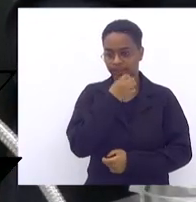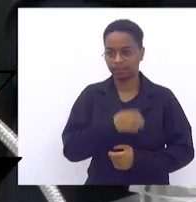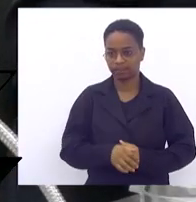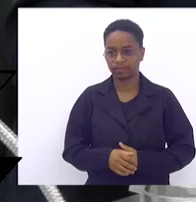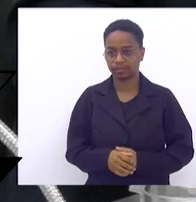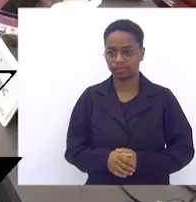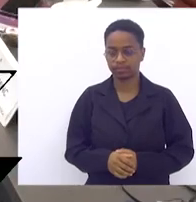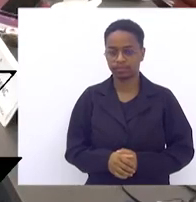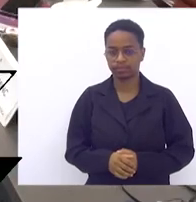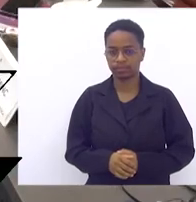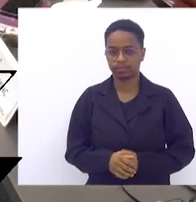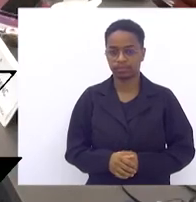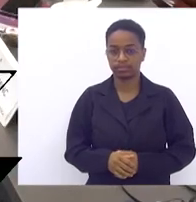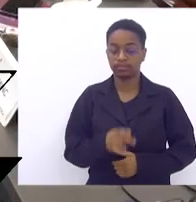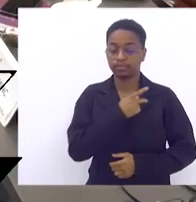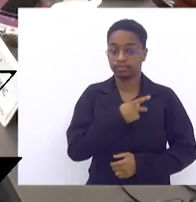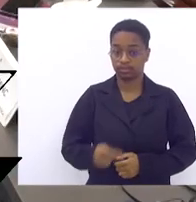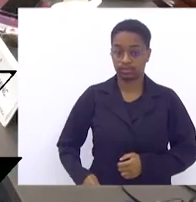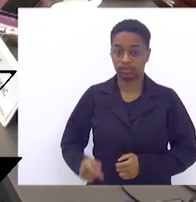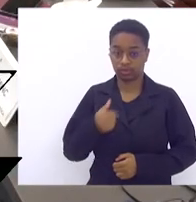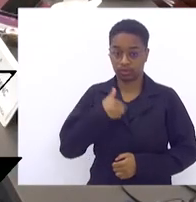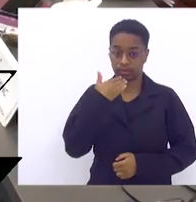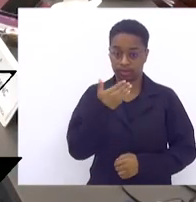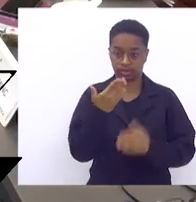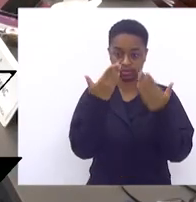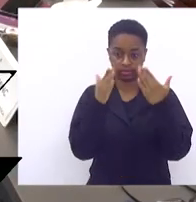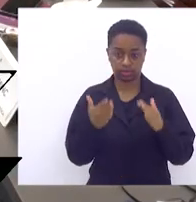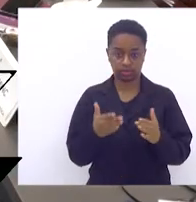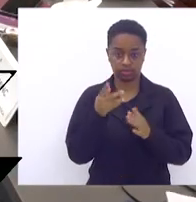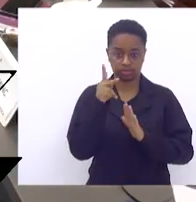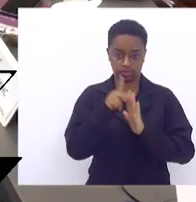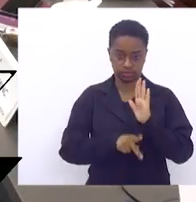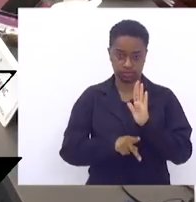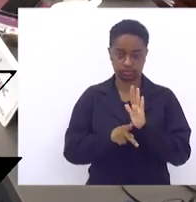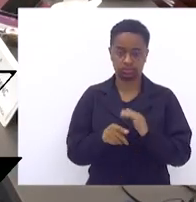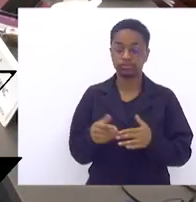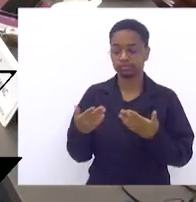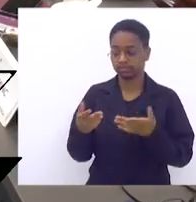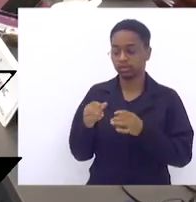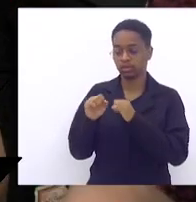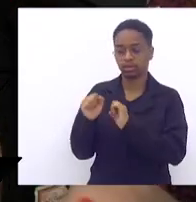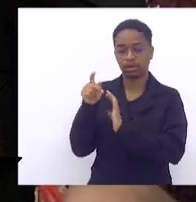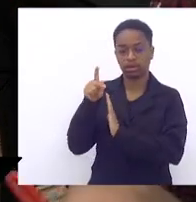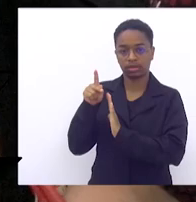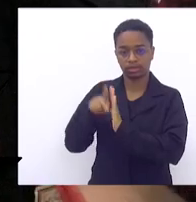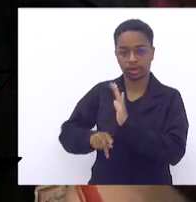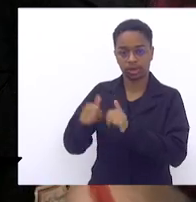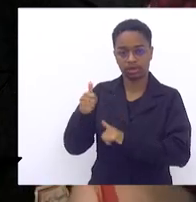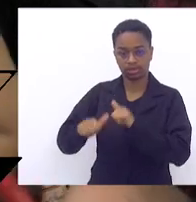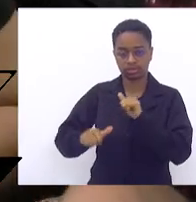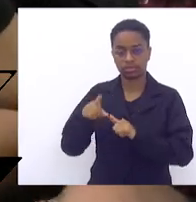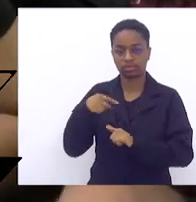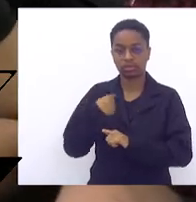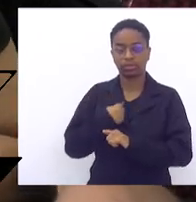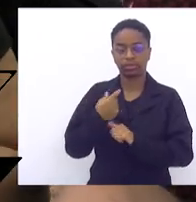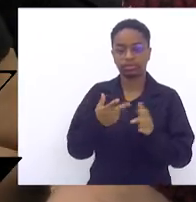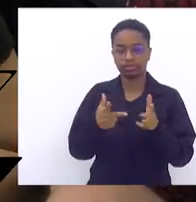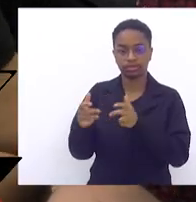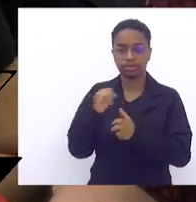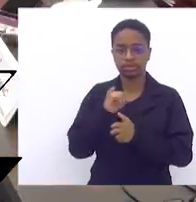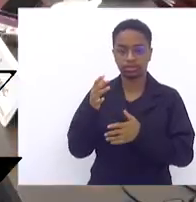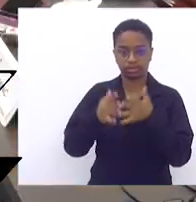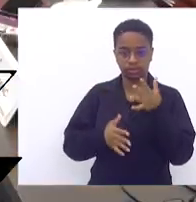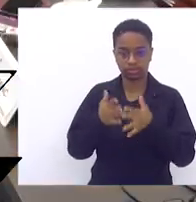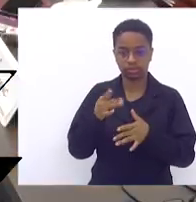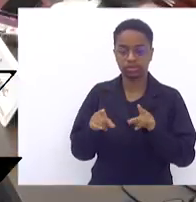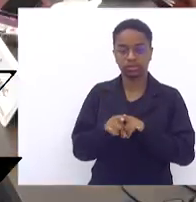Presidente, eu peço vistas ao projeto. Então, vou pedir vistas ao projeto para que a gente possa analisar essa eventual prejudicabilidade. Sim. E, se for o